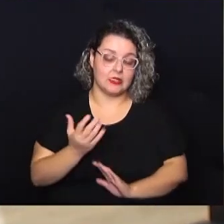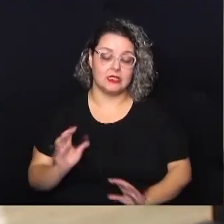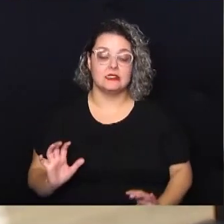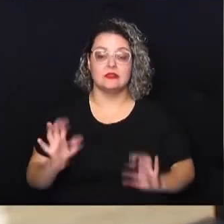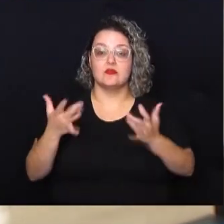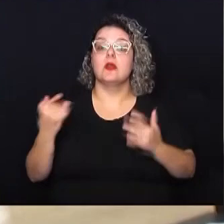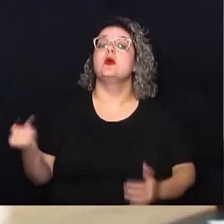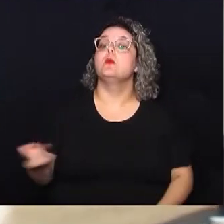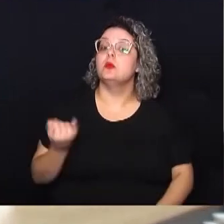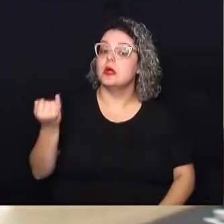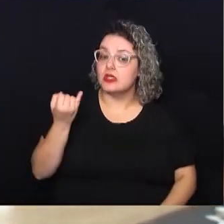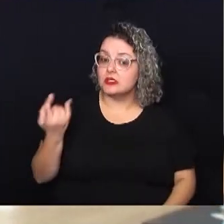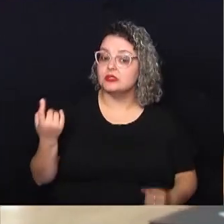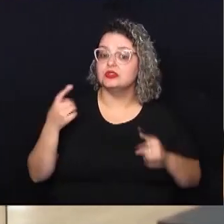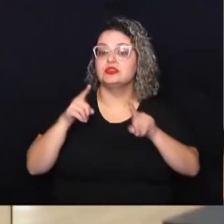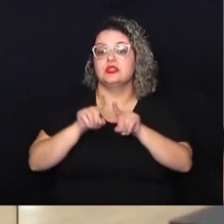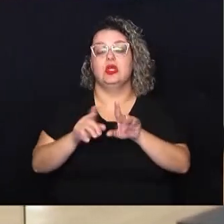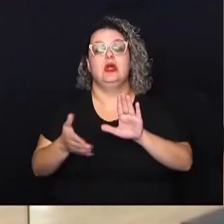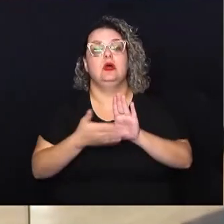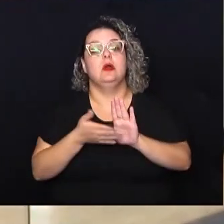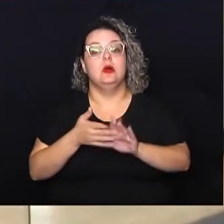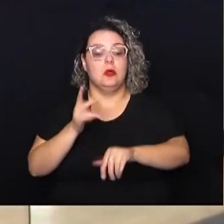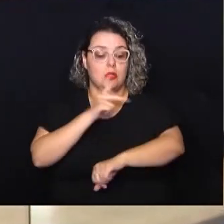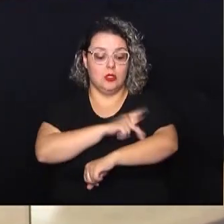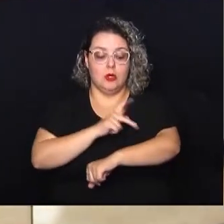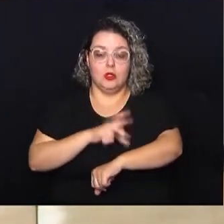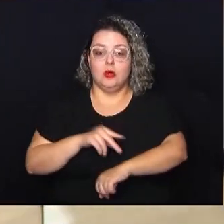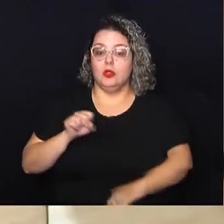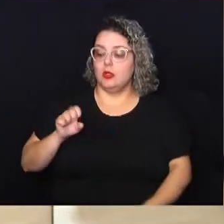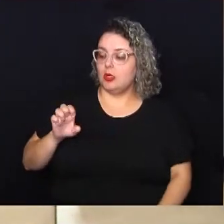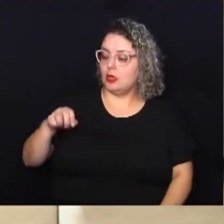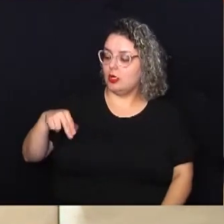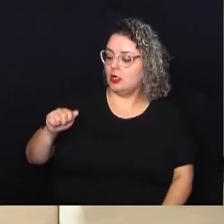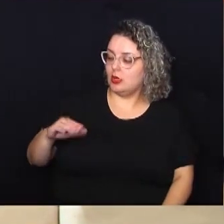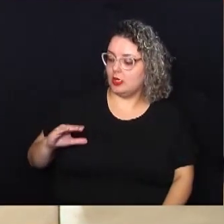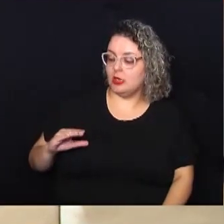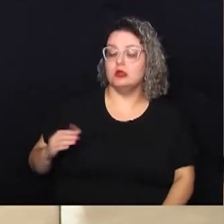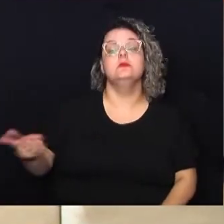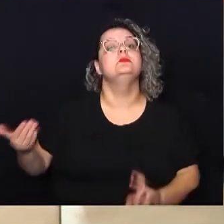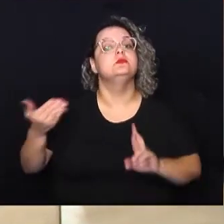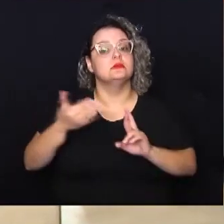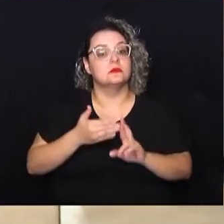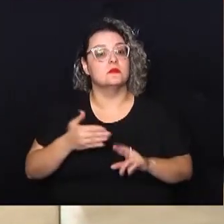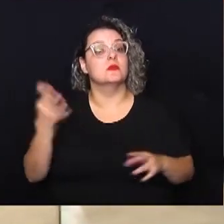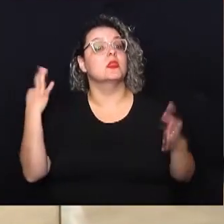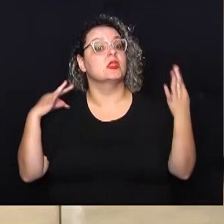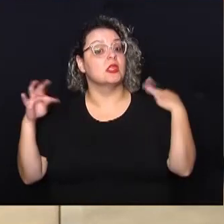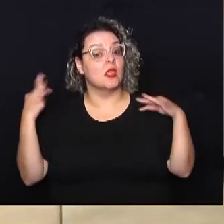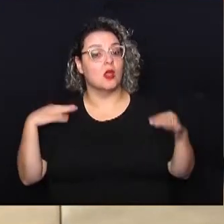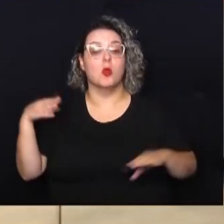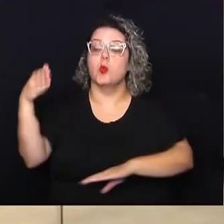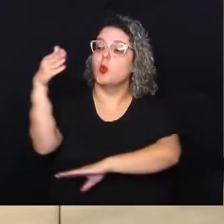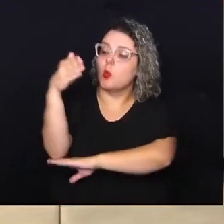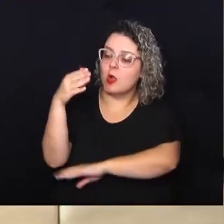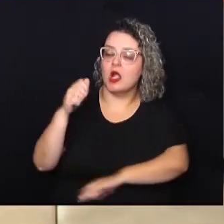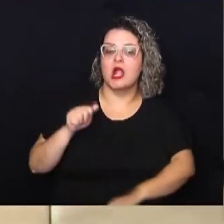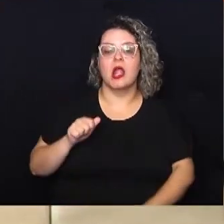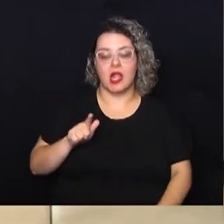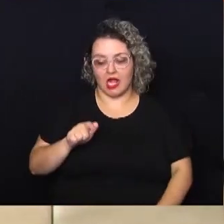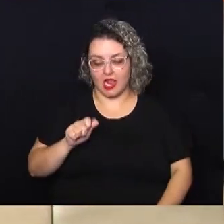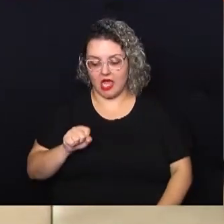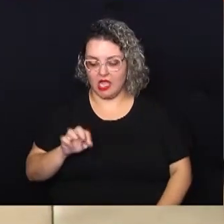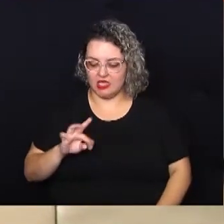está alinhado, né, com a proposta pedagógica do Senac. Somos referências na área de turismo, hotelaria, gastronomia e